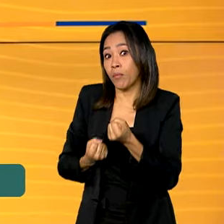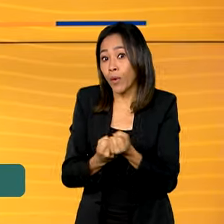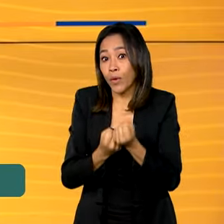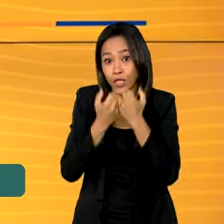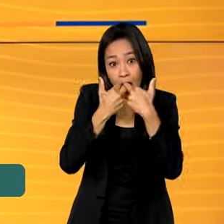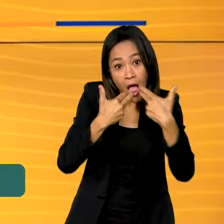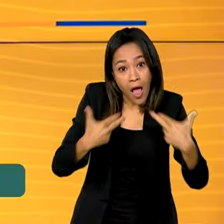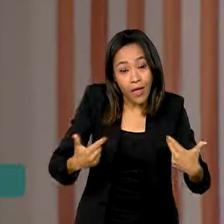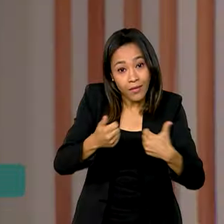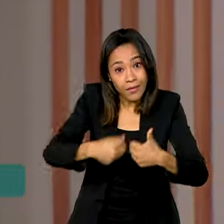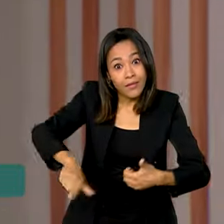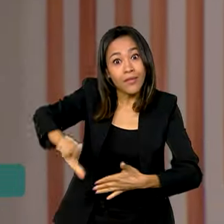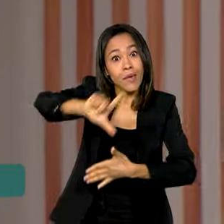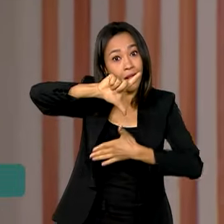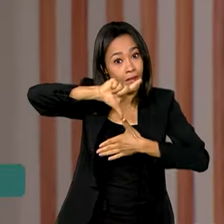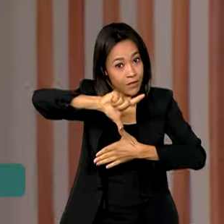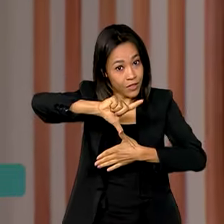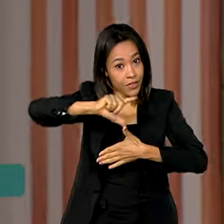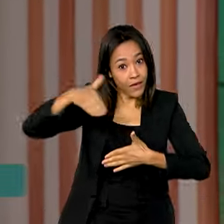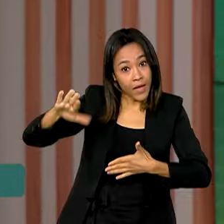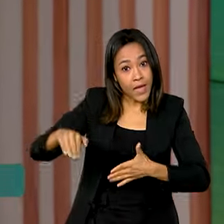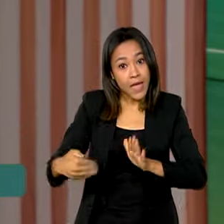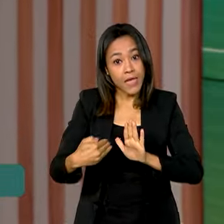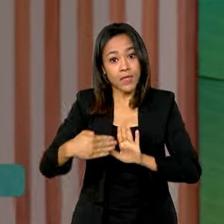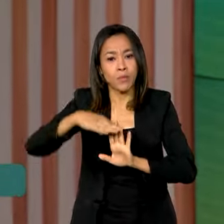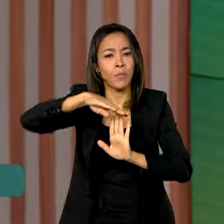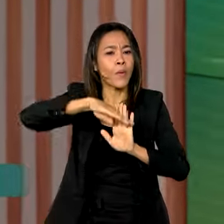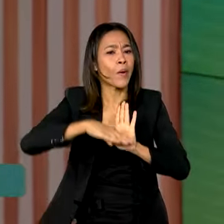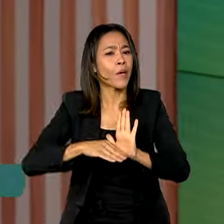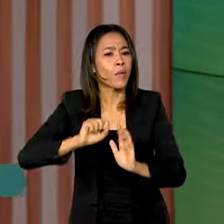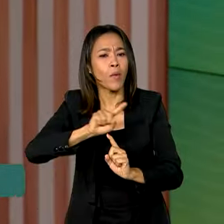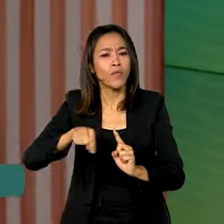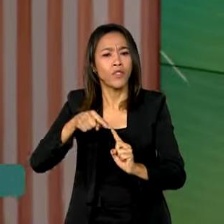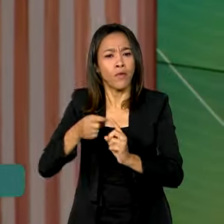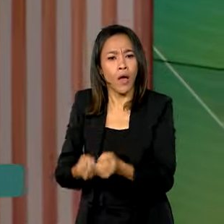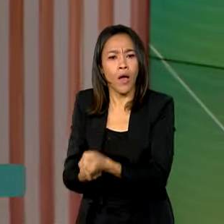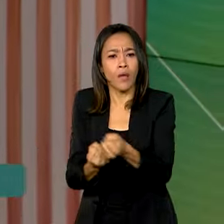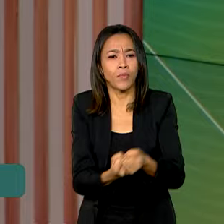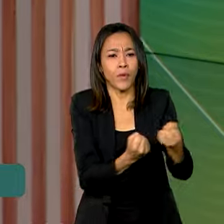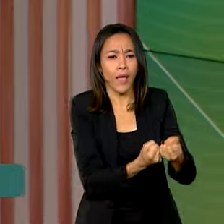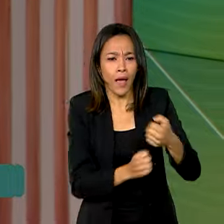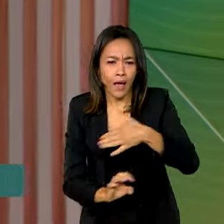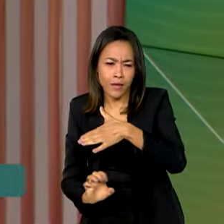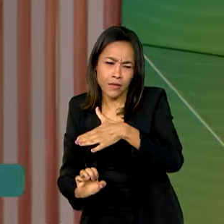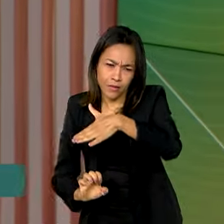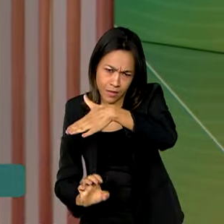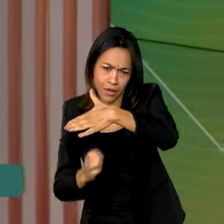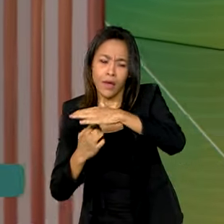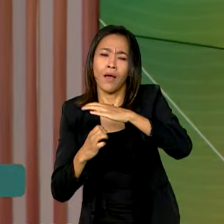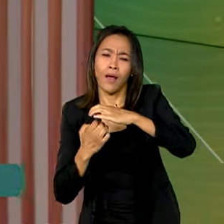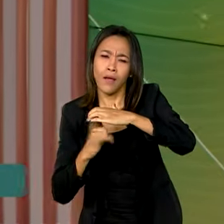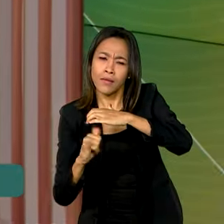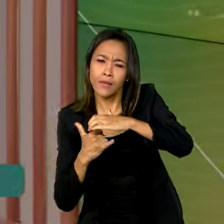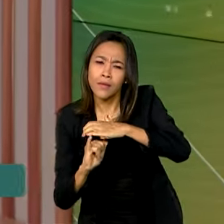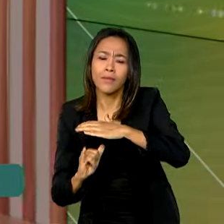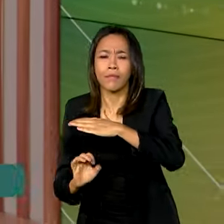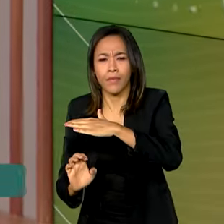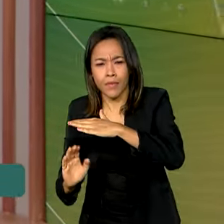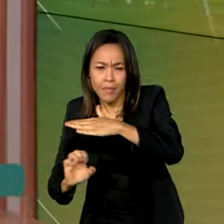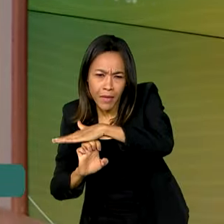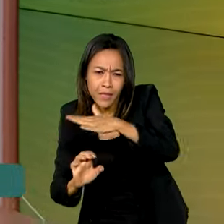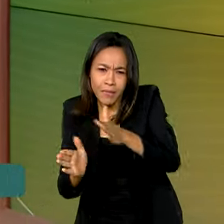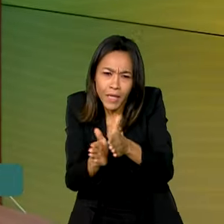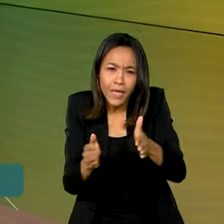América Latina esse programa busca fortalecer as startups brasileiras por meio de capacitação mentoria